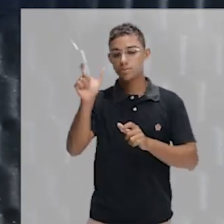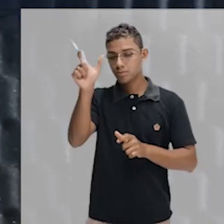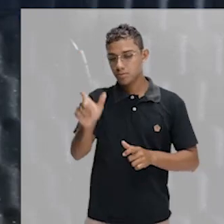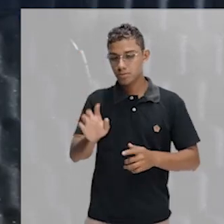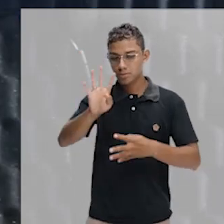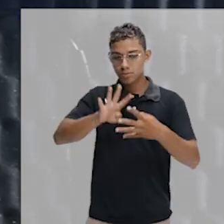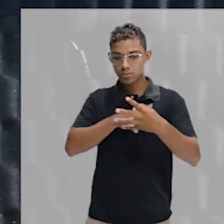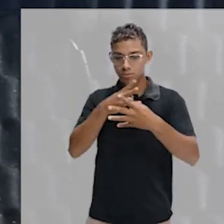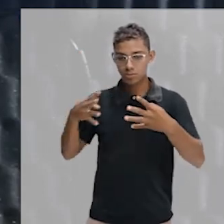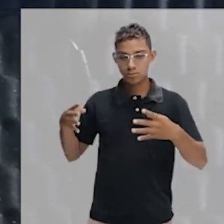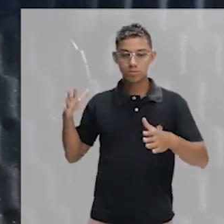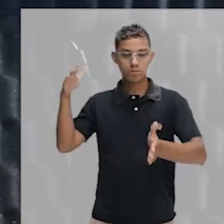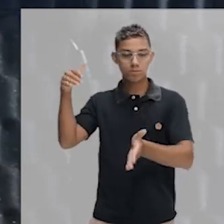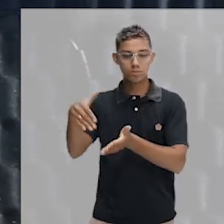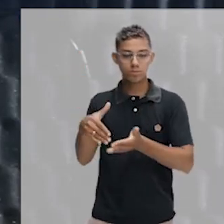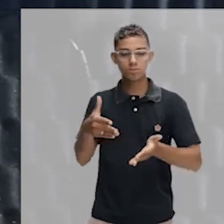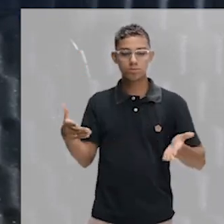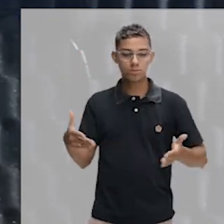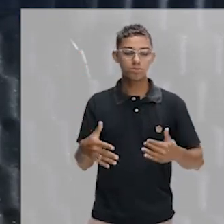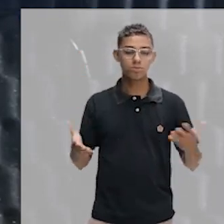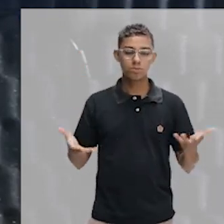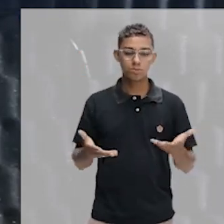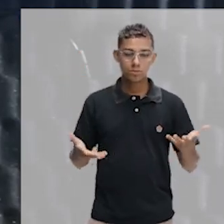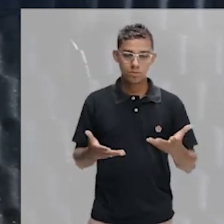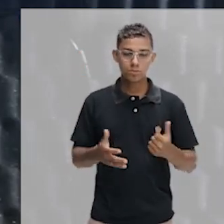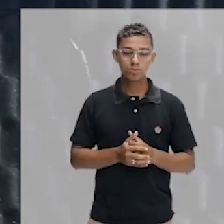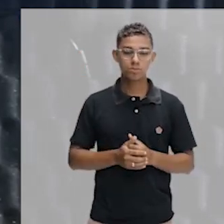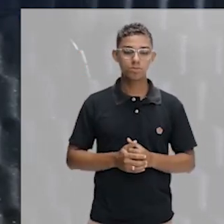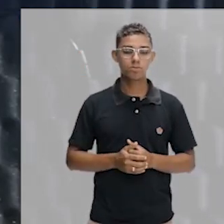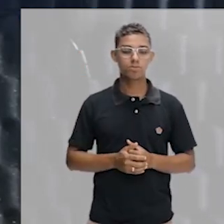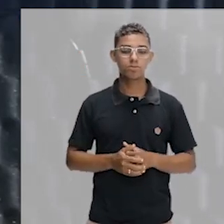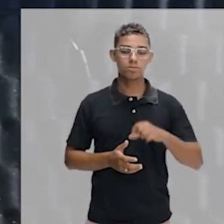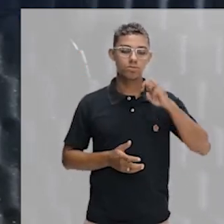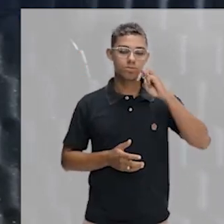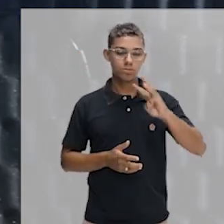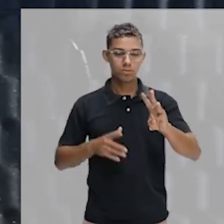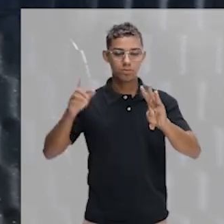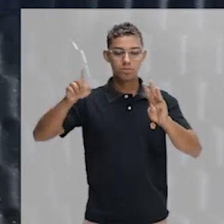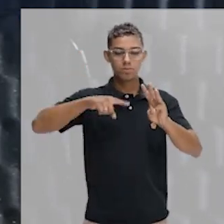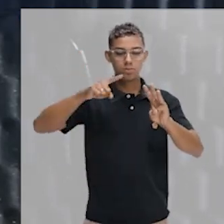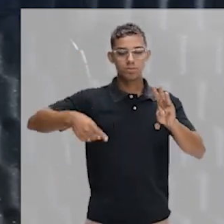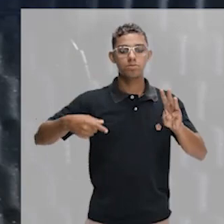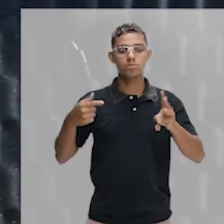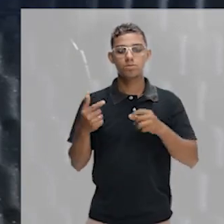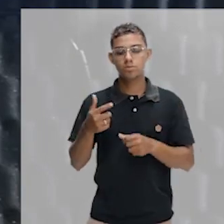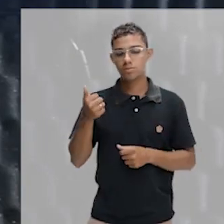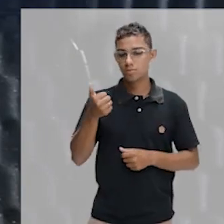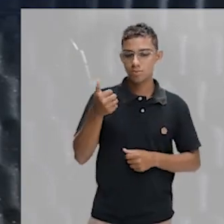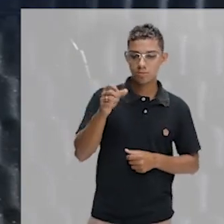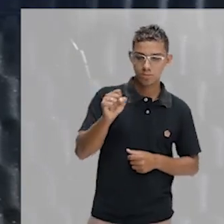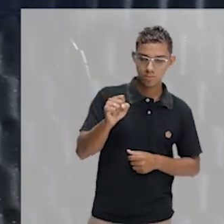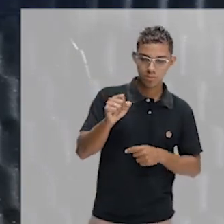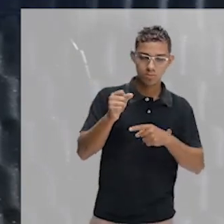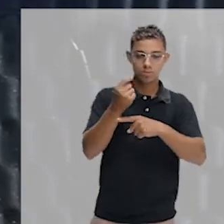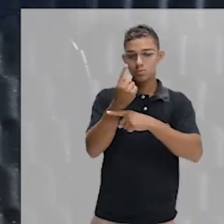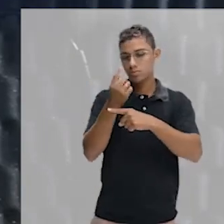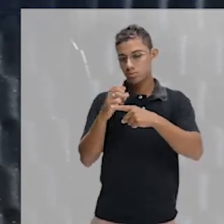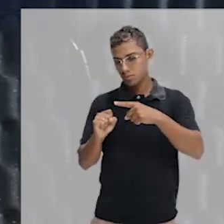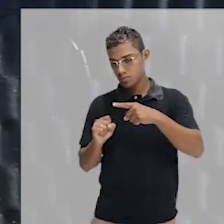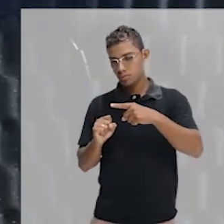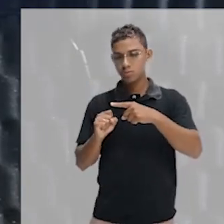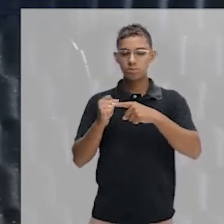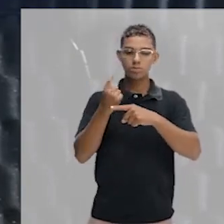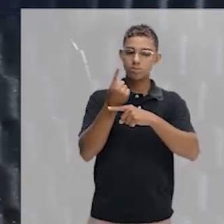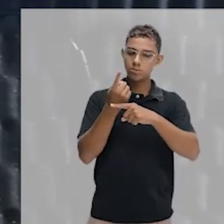multiplicado por todos esses valores que nós acabamos de achar tá então eu vou ter três vezes um oitavo três vezes um quarto